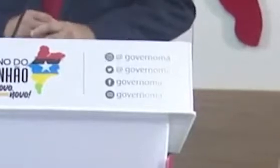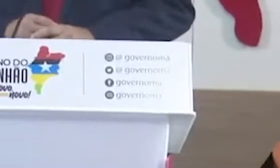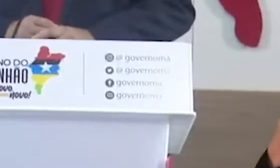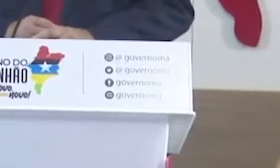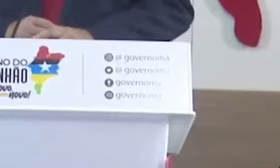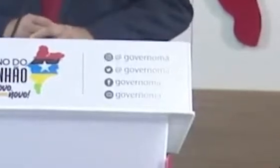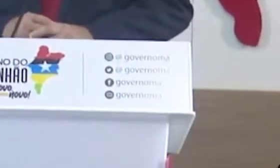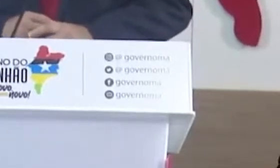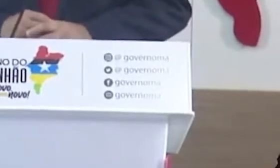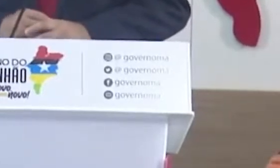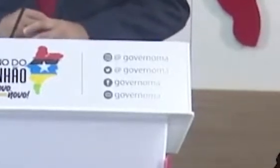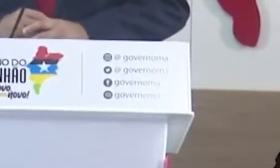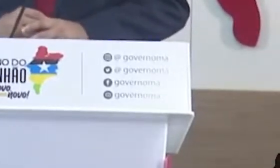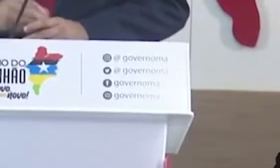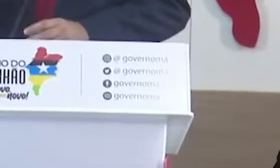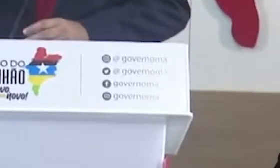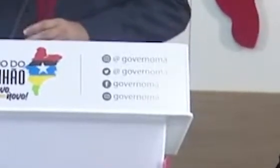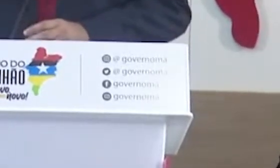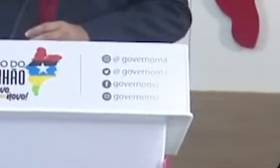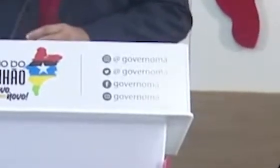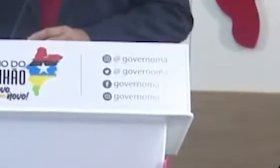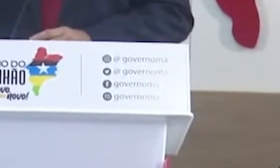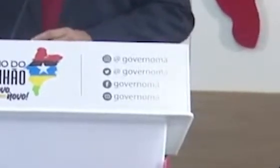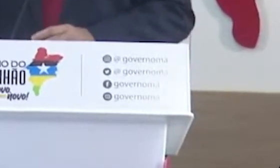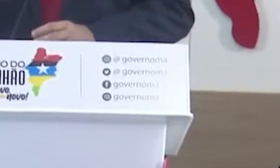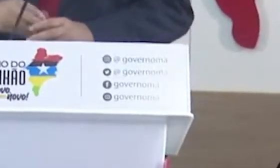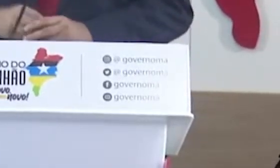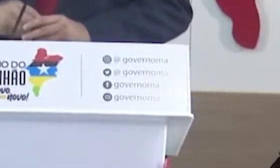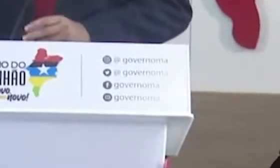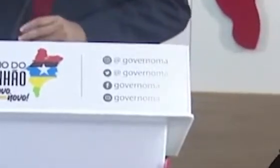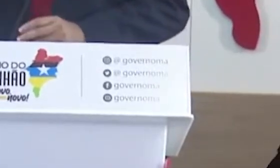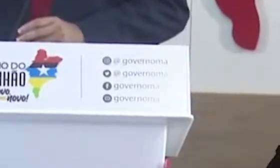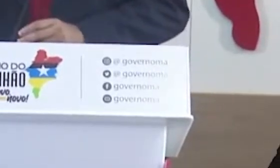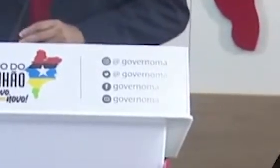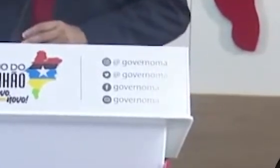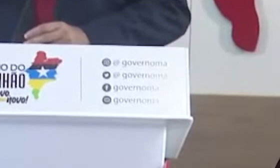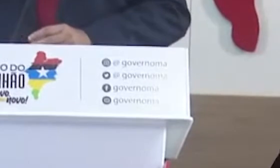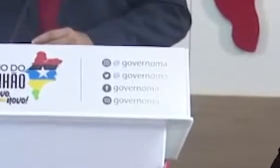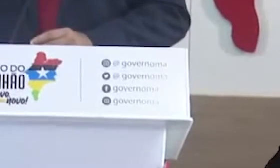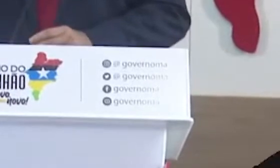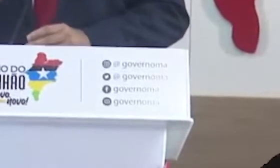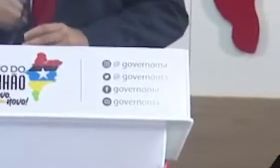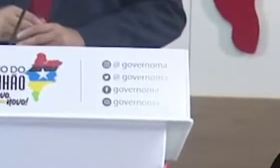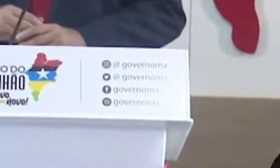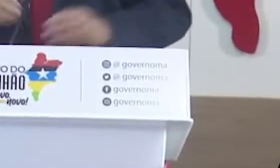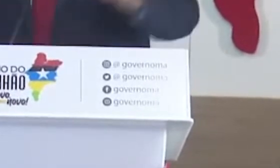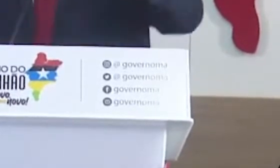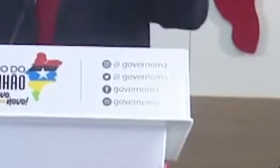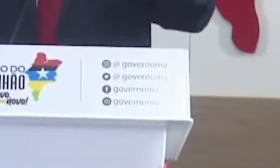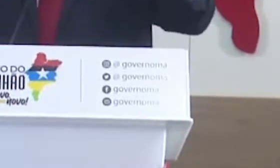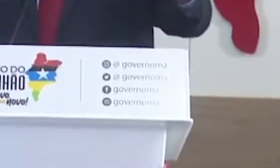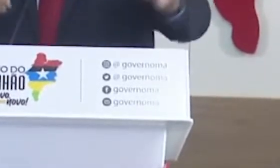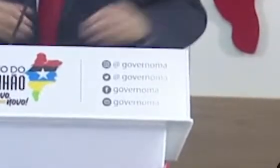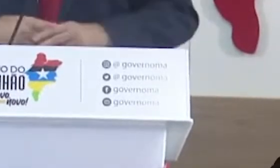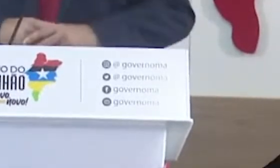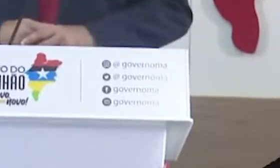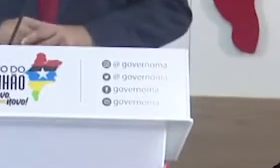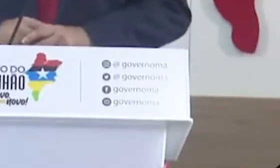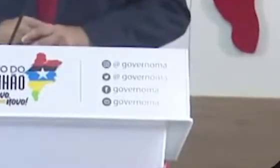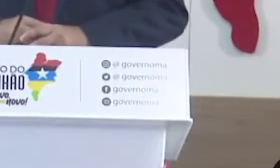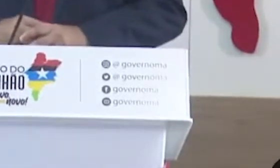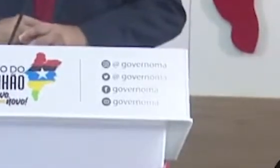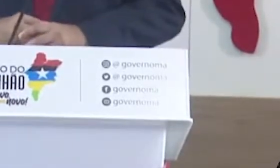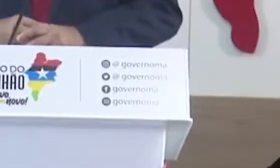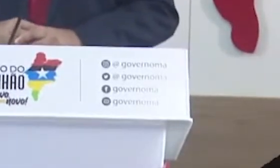e nesta sexta-feira o governo do Maranhão anunciou novas medidas para o enfrentamento a covid-19 antes porém o governador Flávio